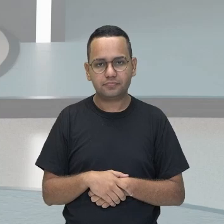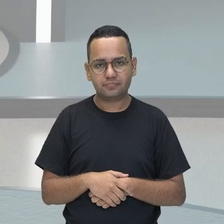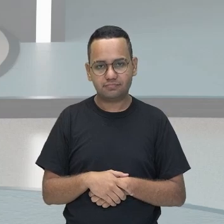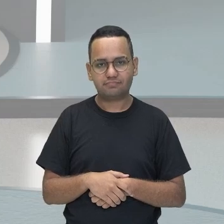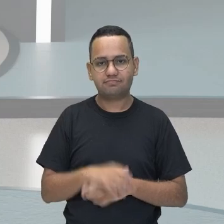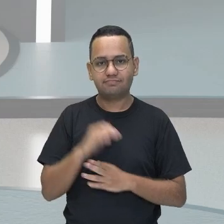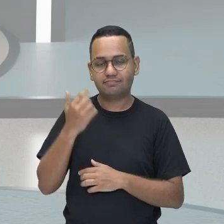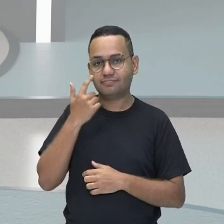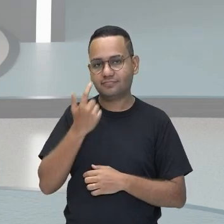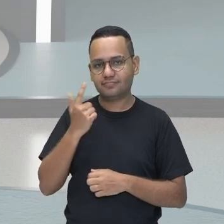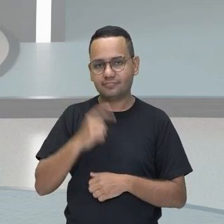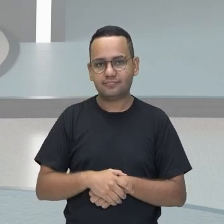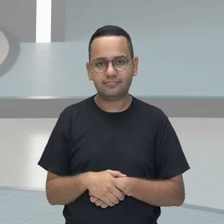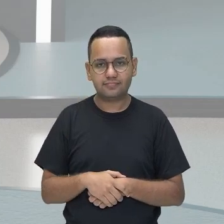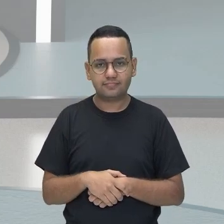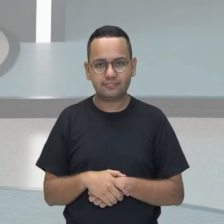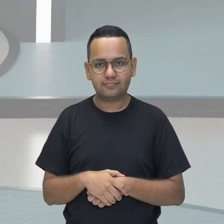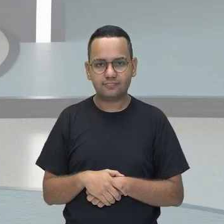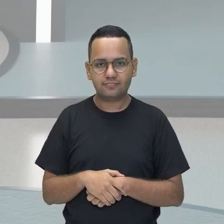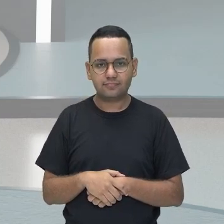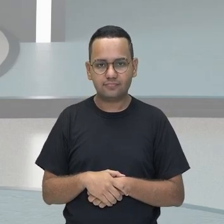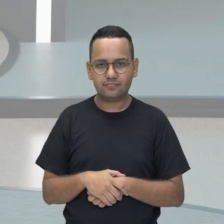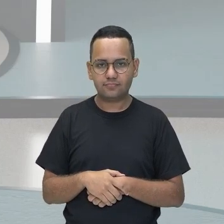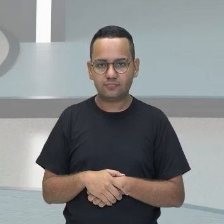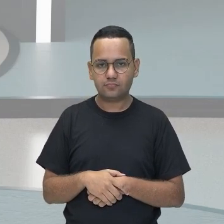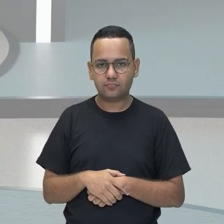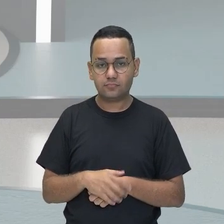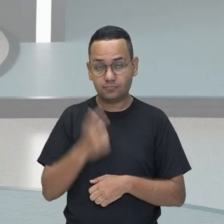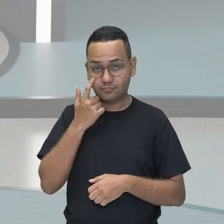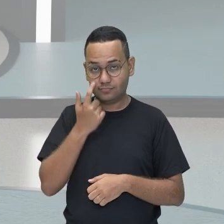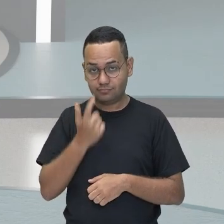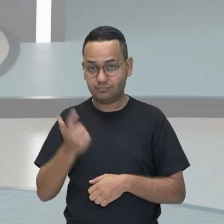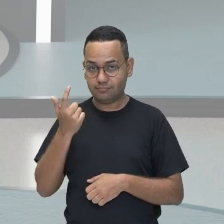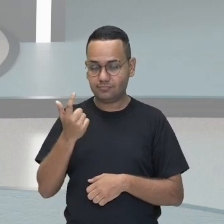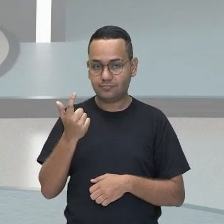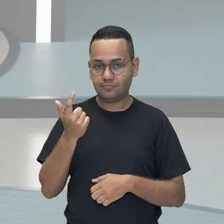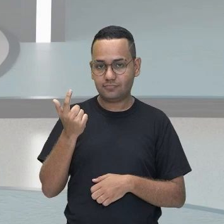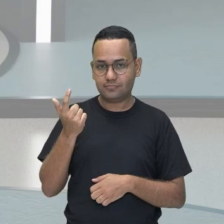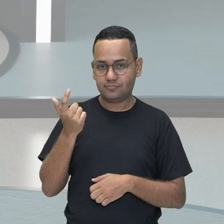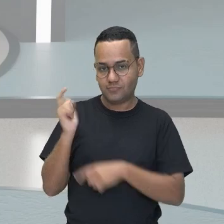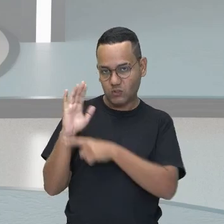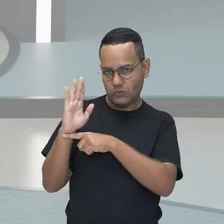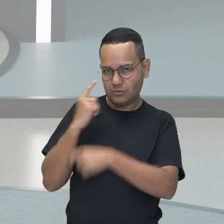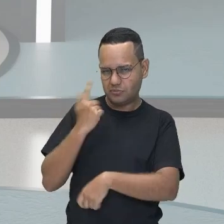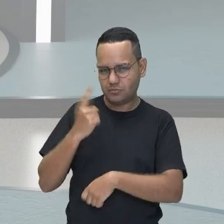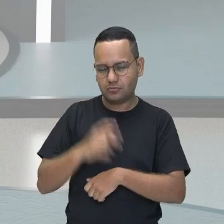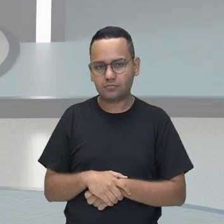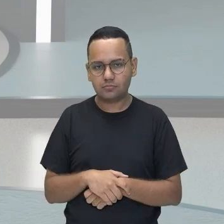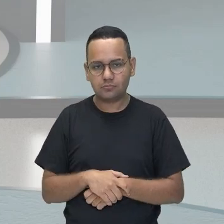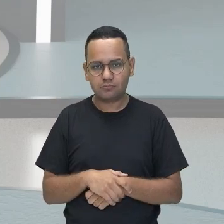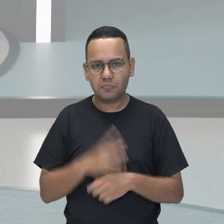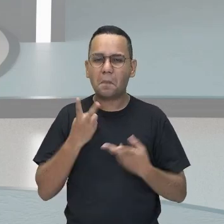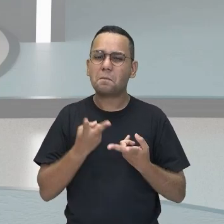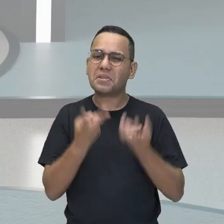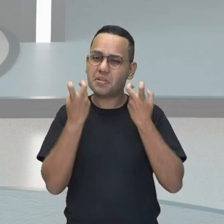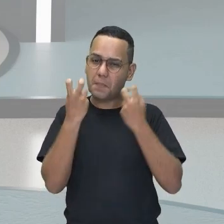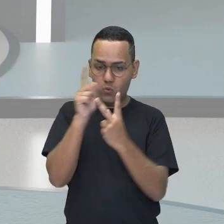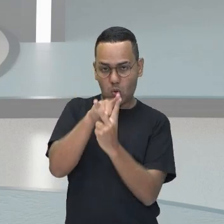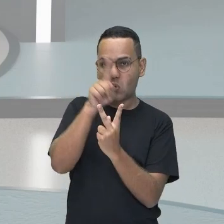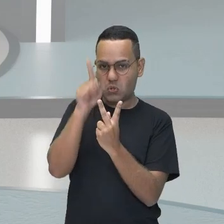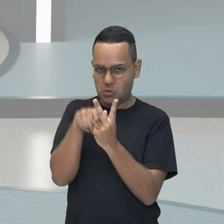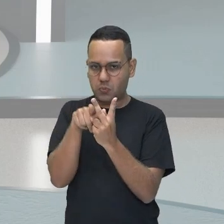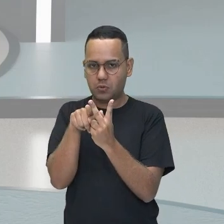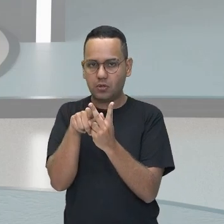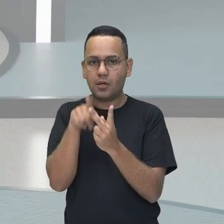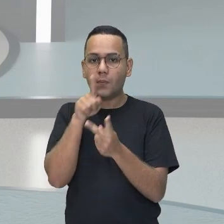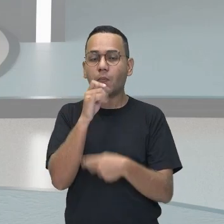a gente vai ter também, olha só, perdão, volta para a minha imagem, olha só, a gente vai conseguir identificar, olha, os joelhos mais próximos